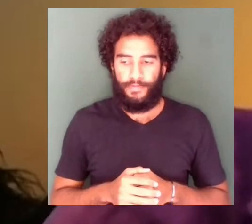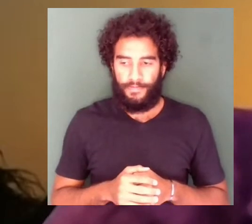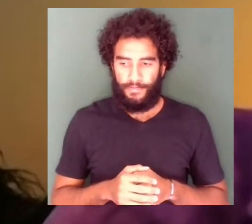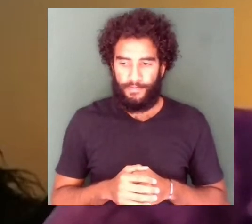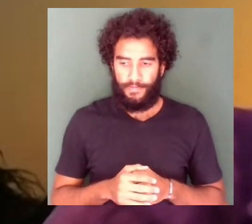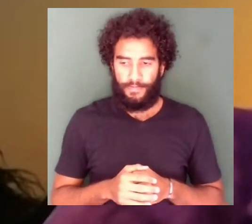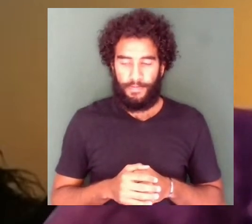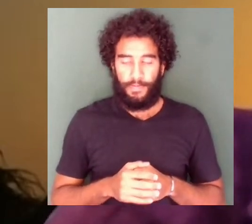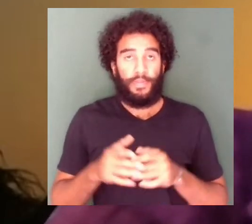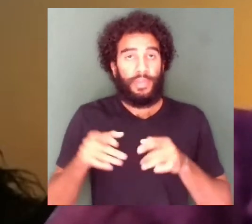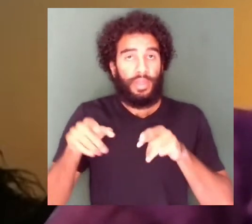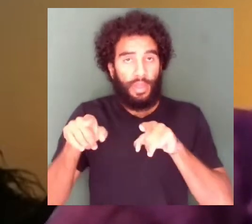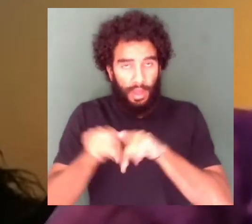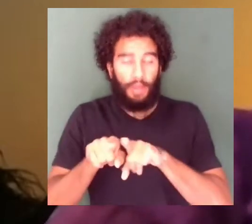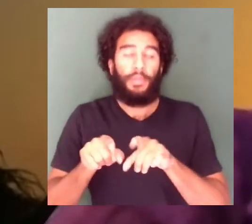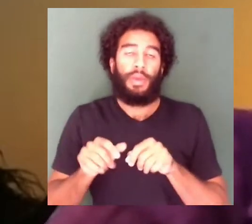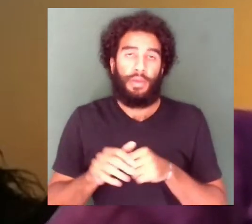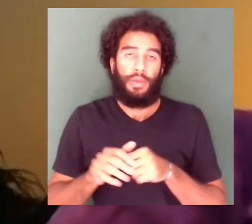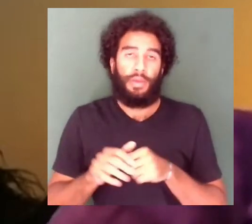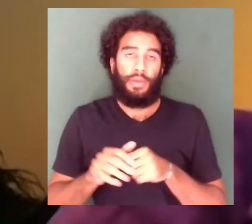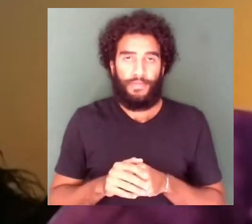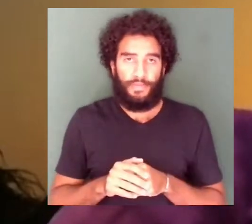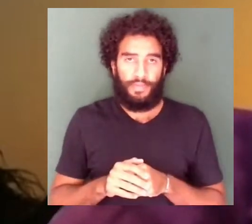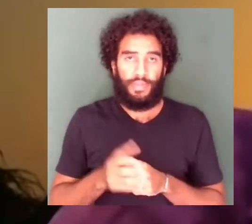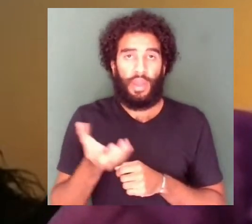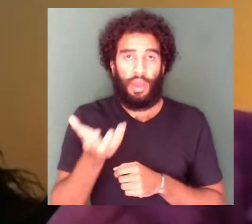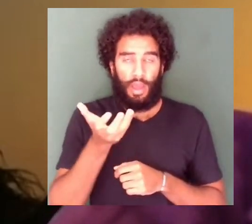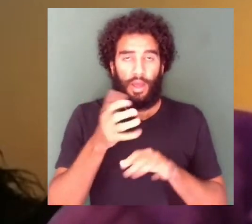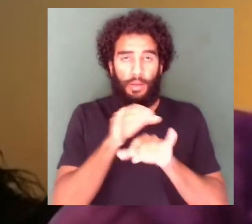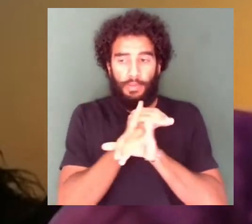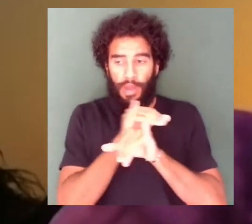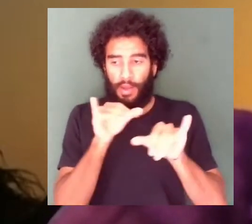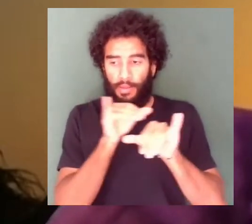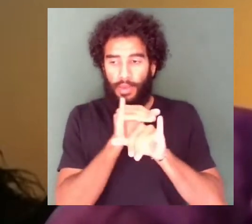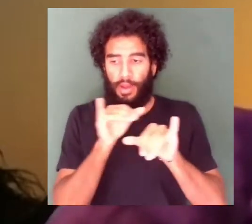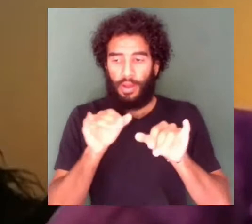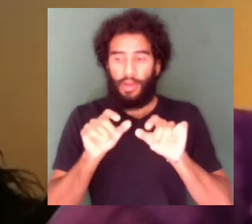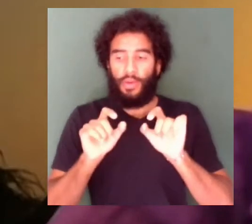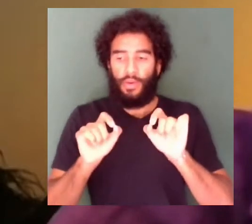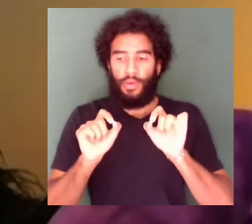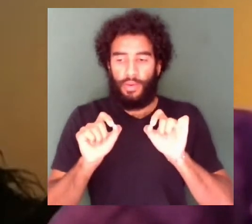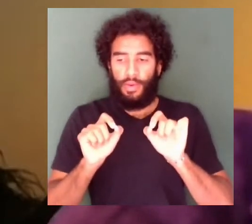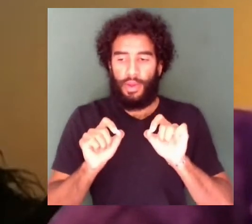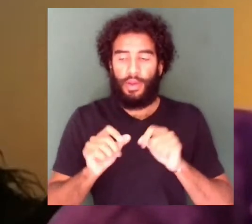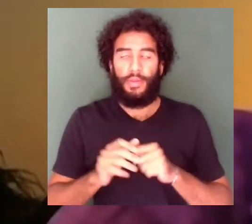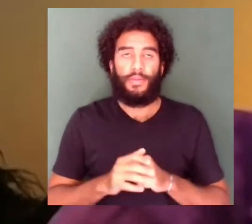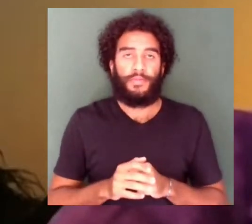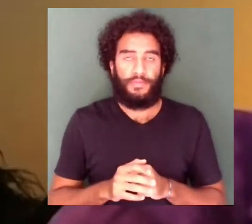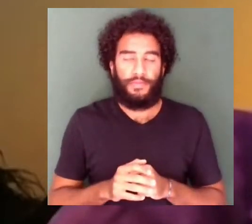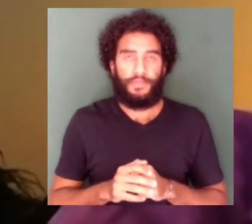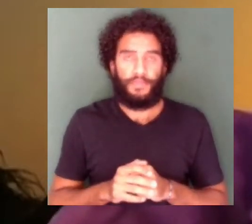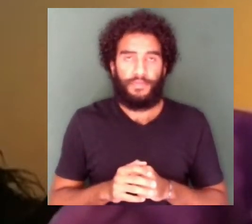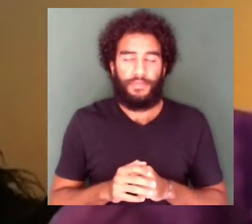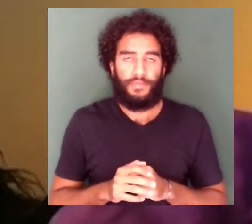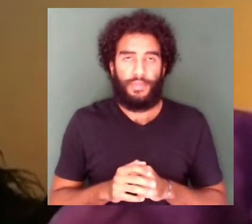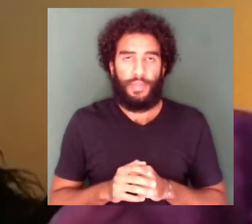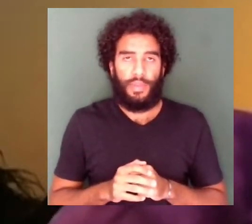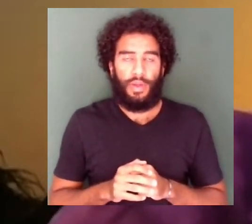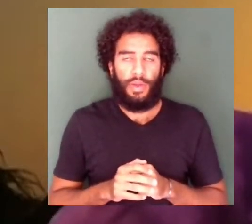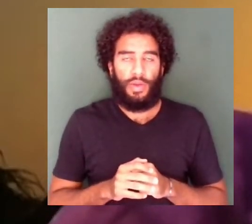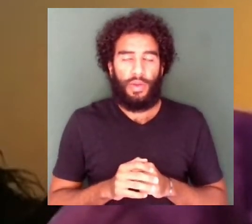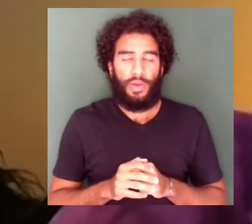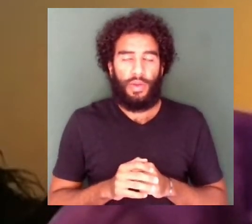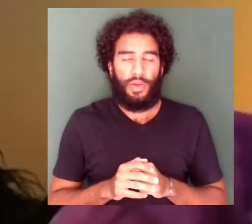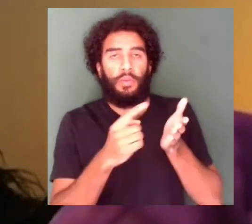E também eu queria também divulgar, né, um EAD sobre aleitamento materno e